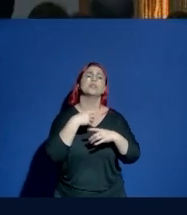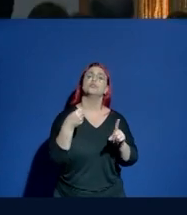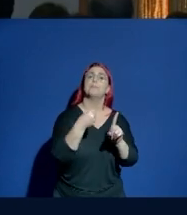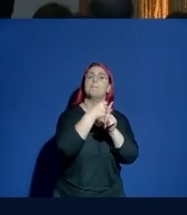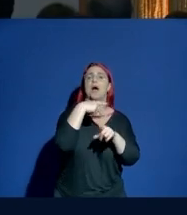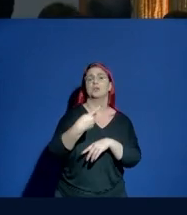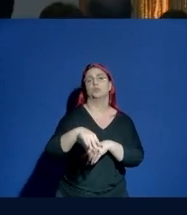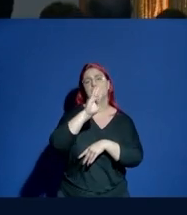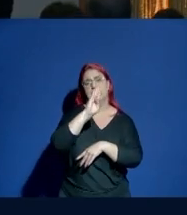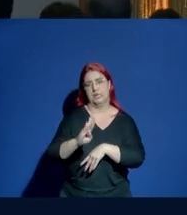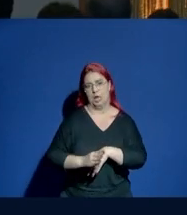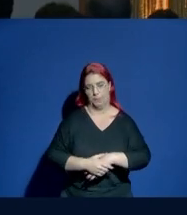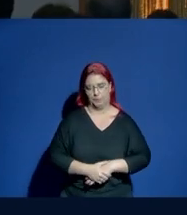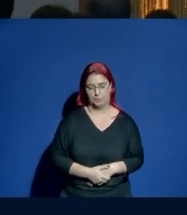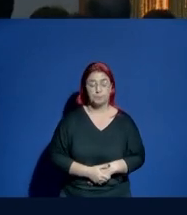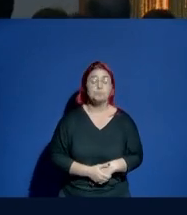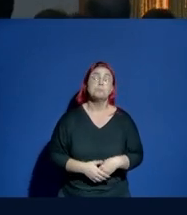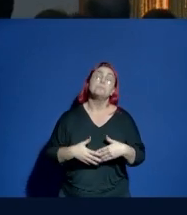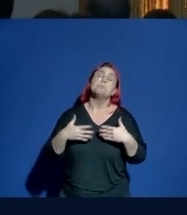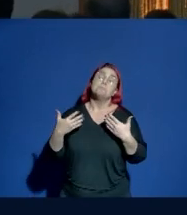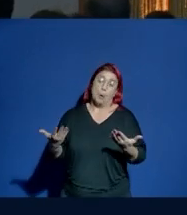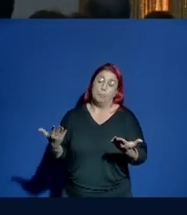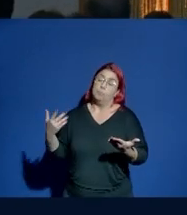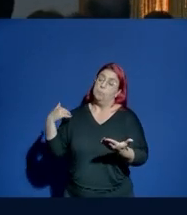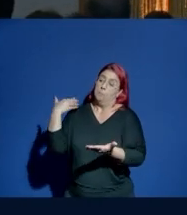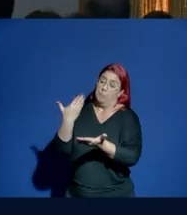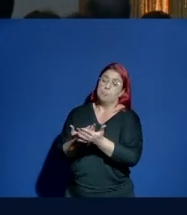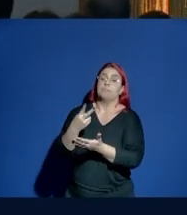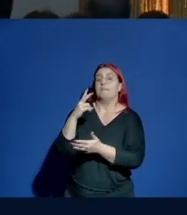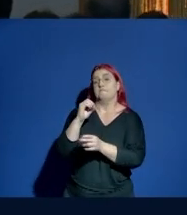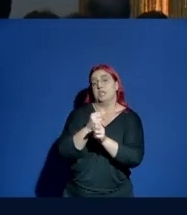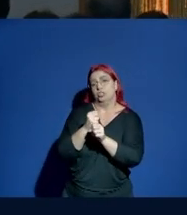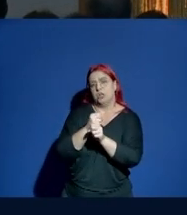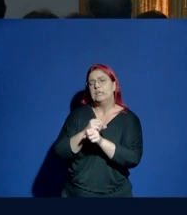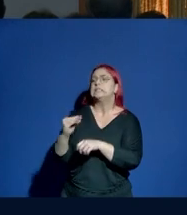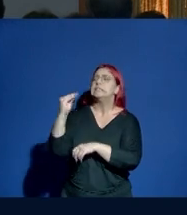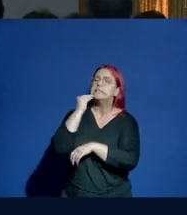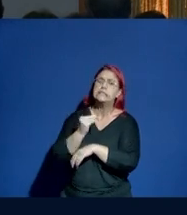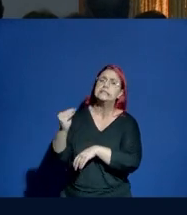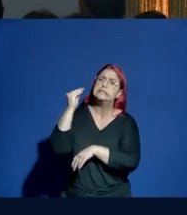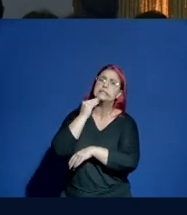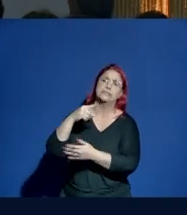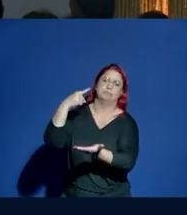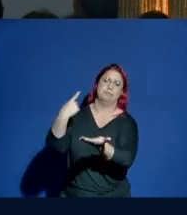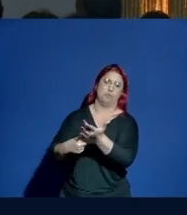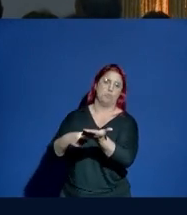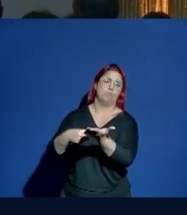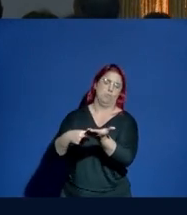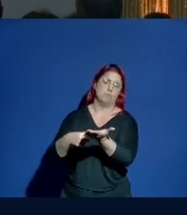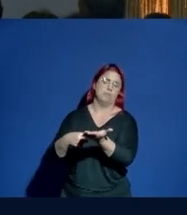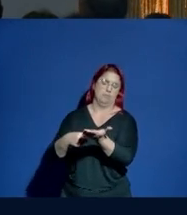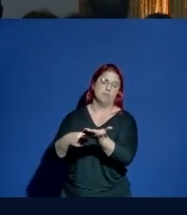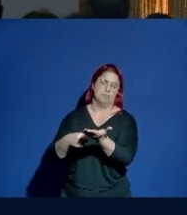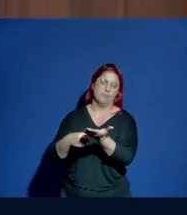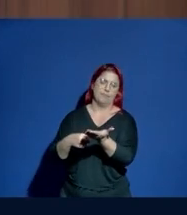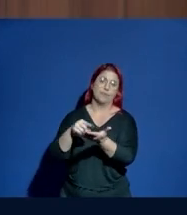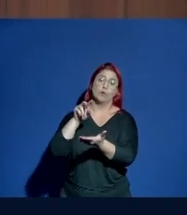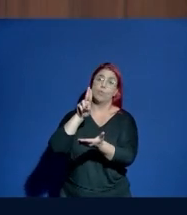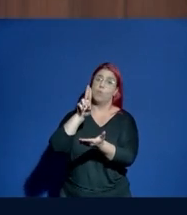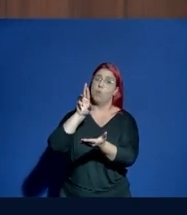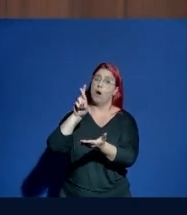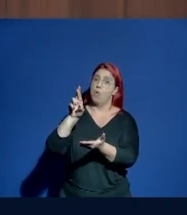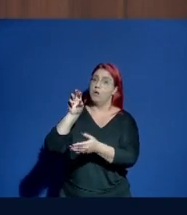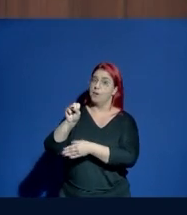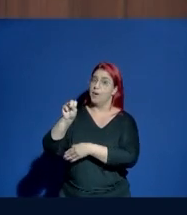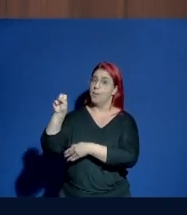nós vemos que o Brasil já 20 anos procura um acordo com o neuropeia 20 anos nós